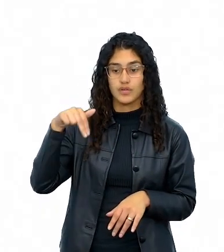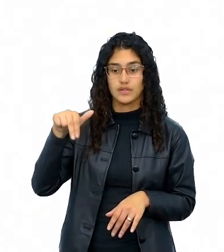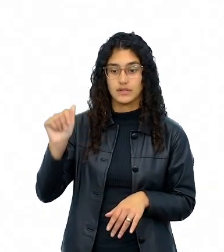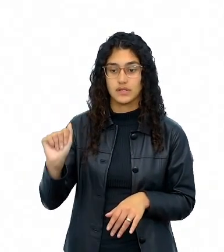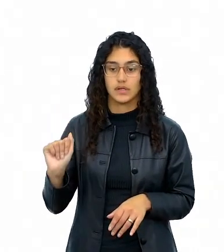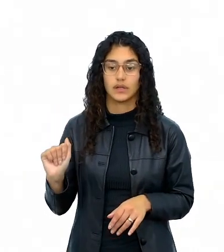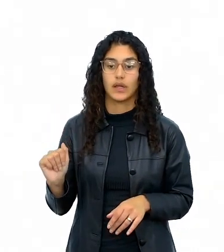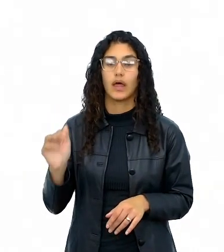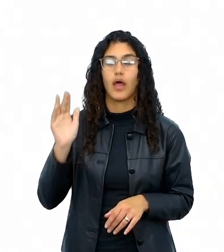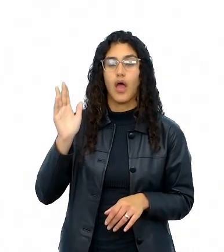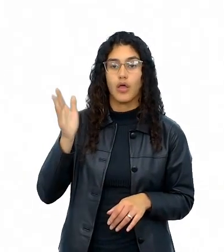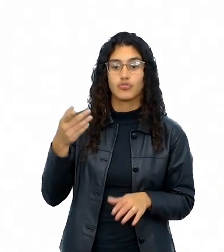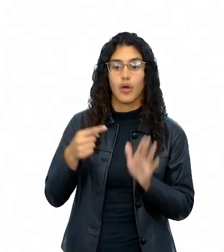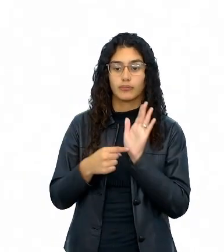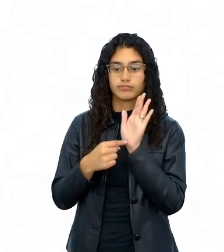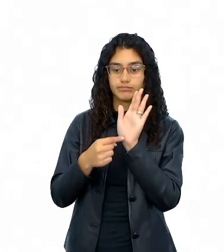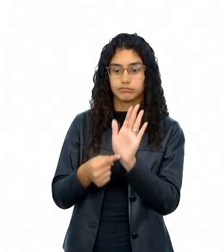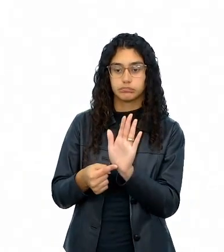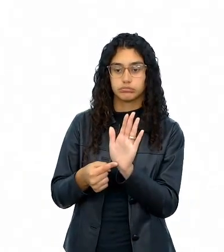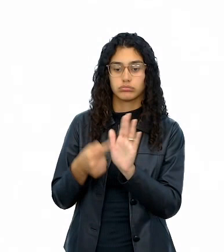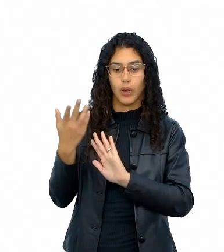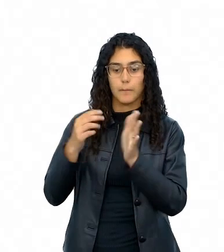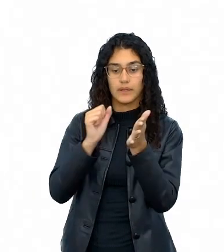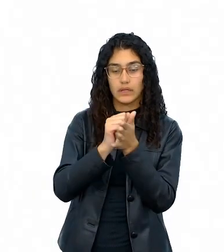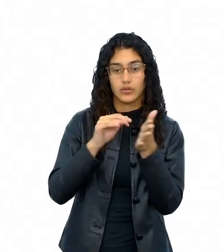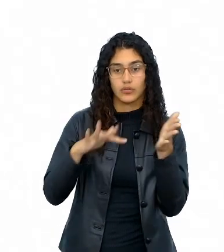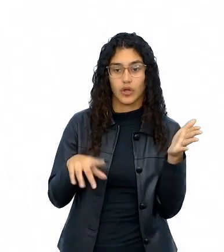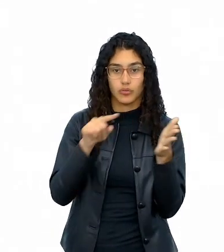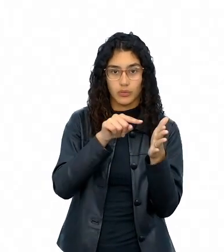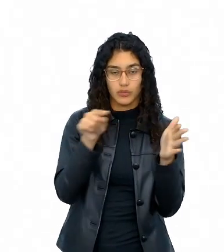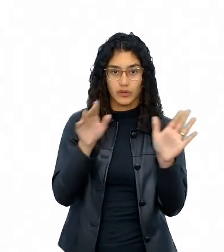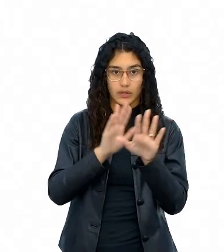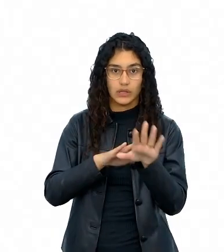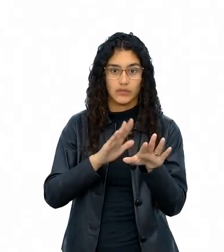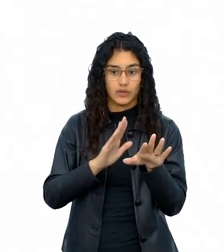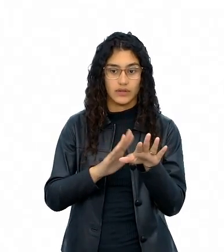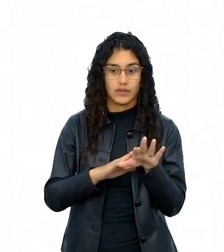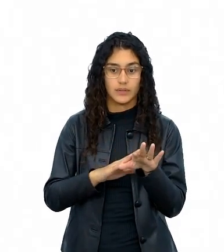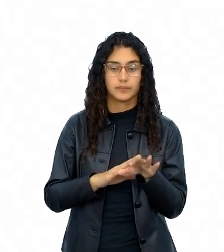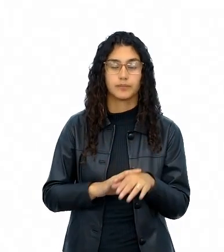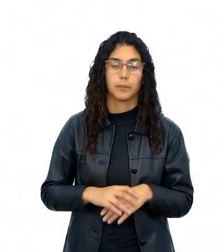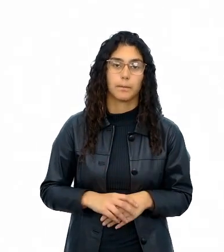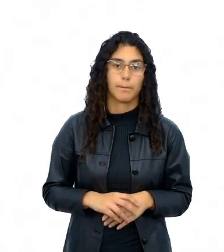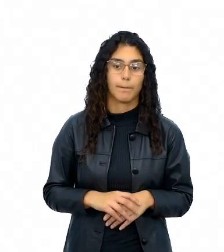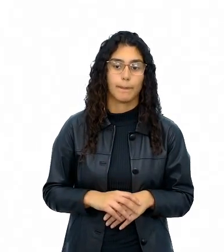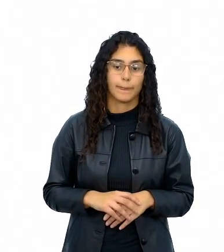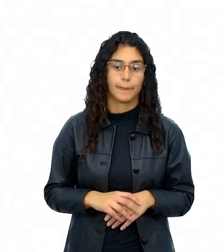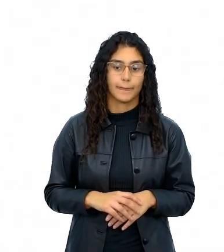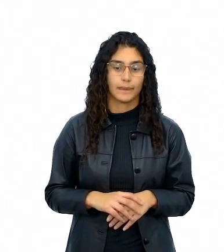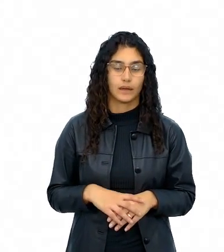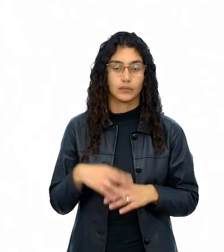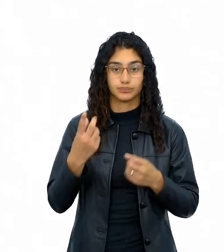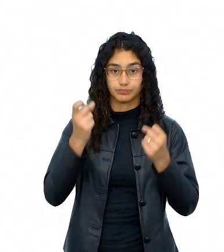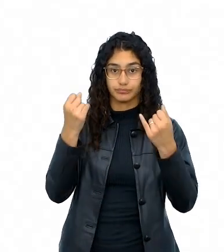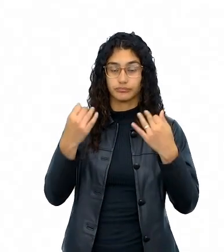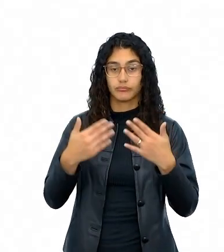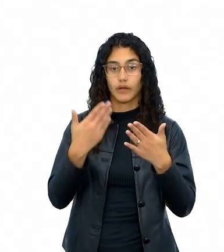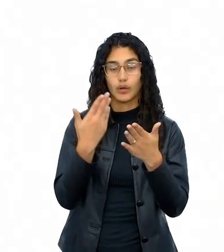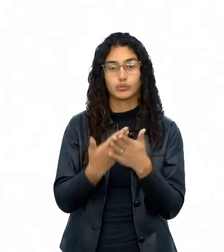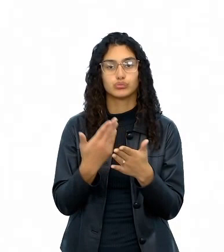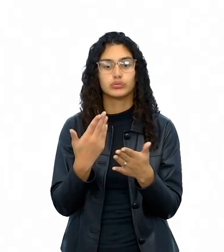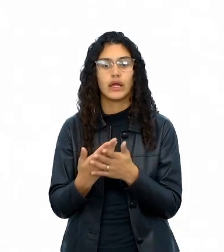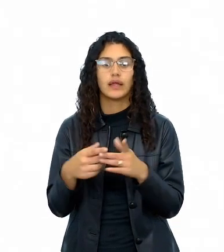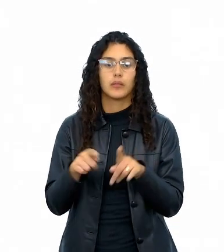ela já passa, né, algumas atividades, né, para vocês realizarem, né, como já estudar